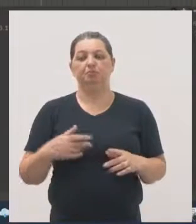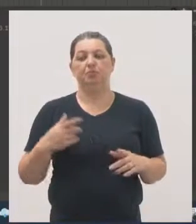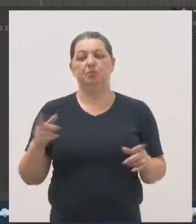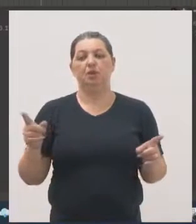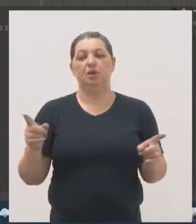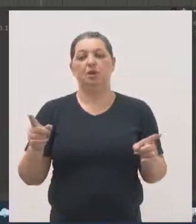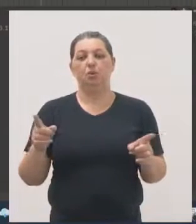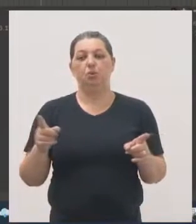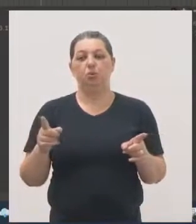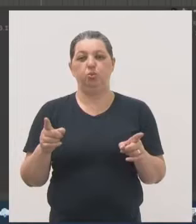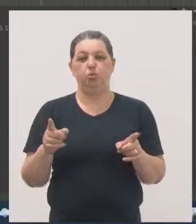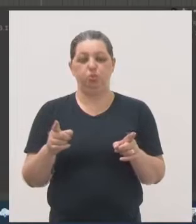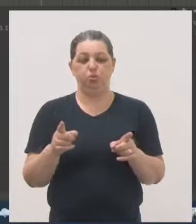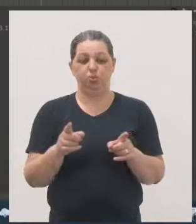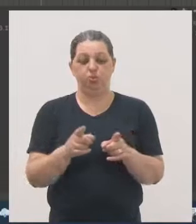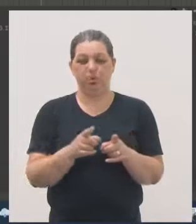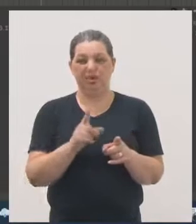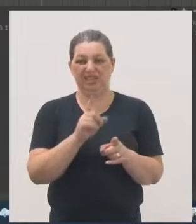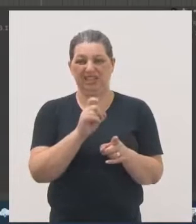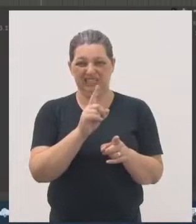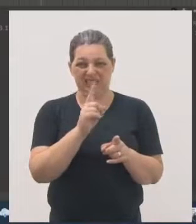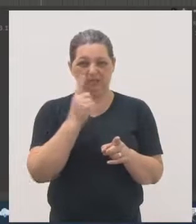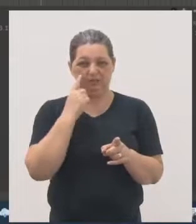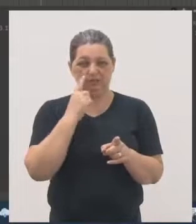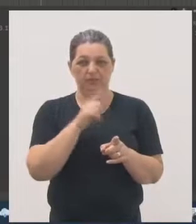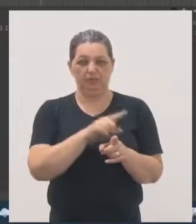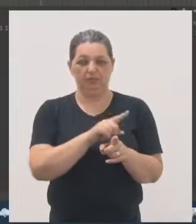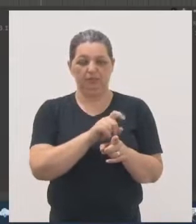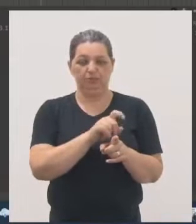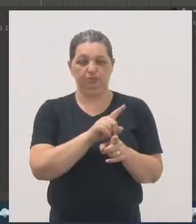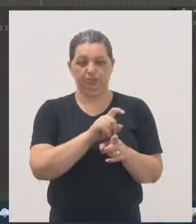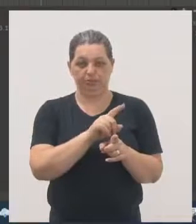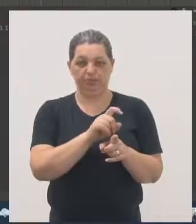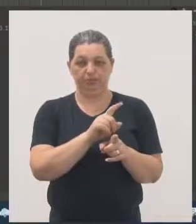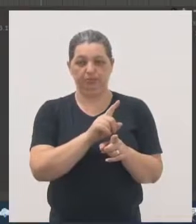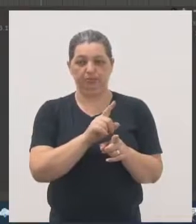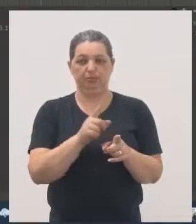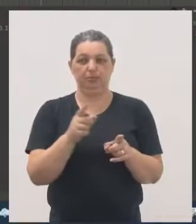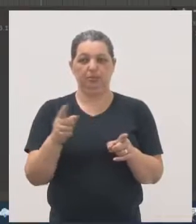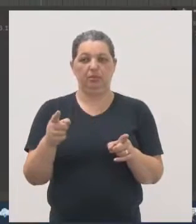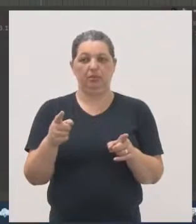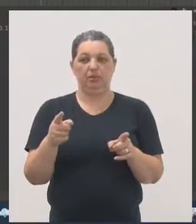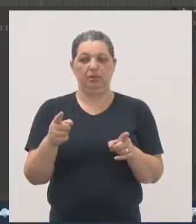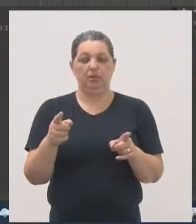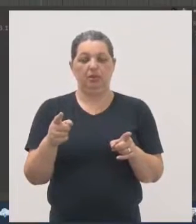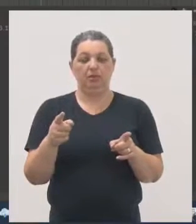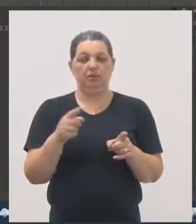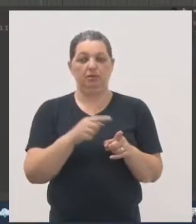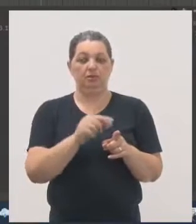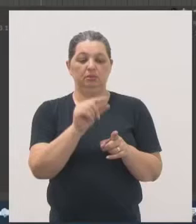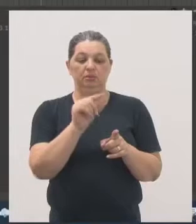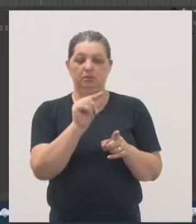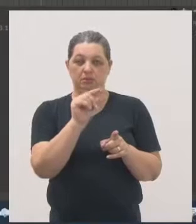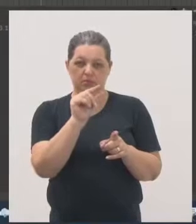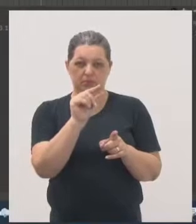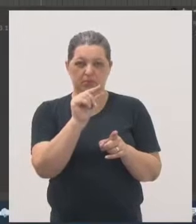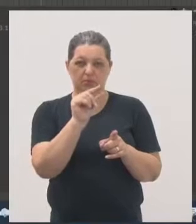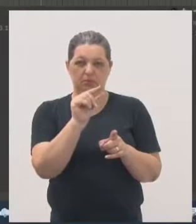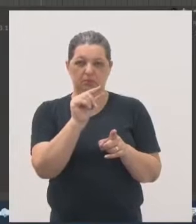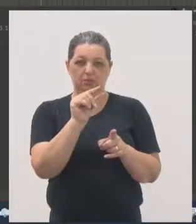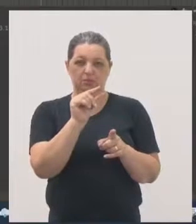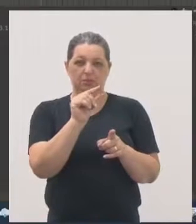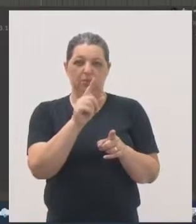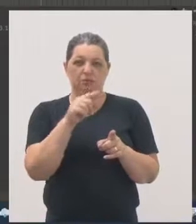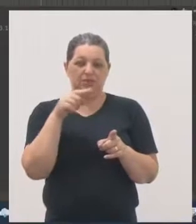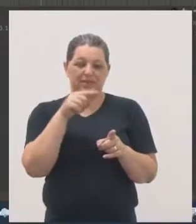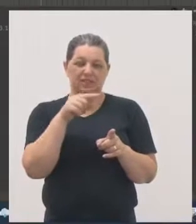diminui, tá vendo? Ó, você clica no canto aqui, vem bem no canto, ele vai aparecer essa